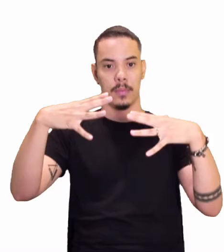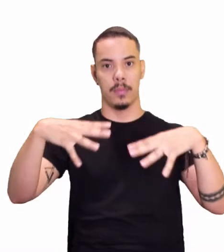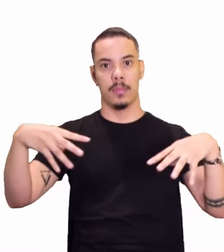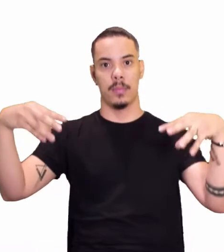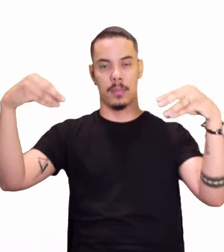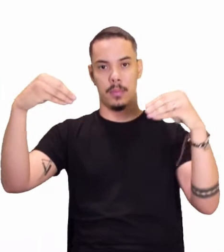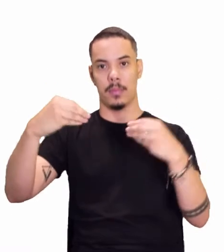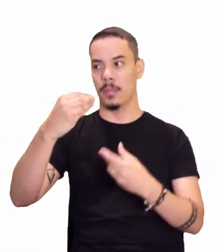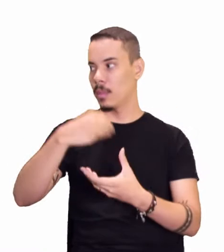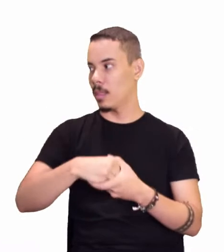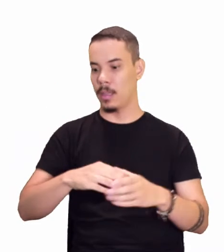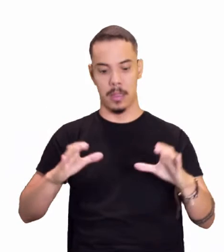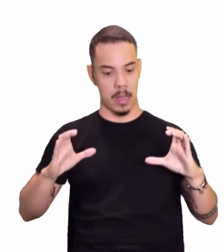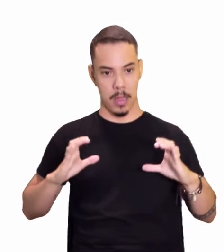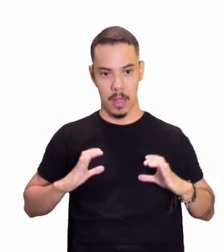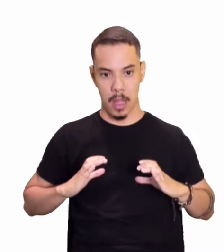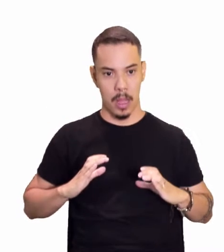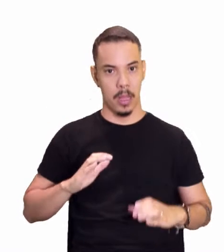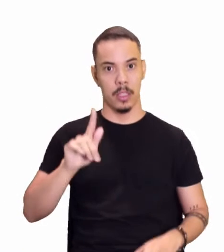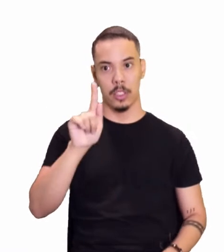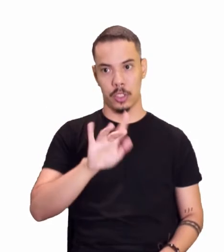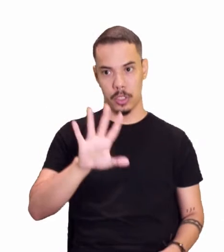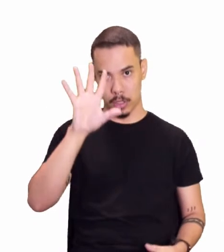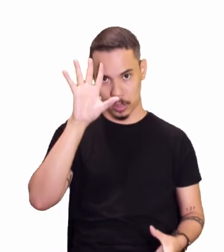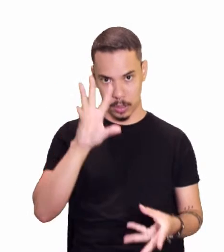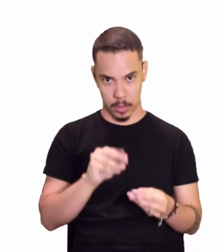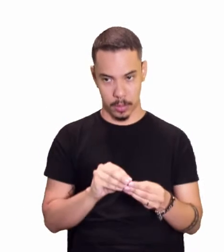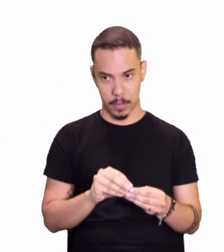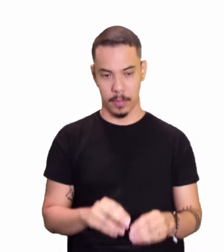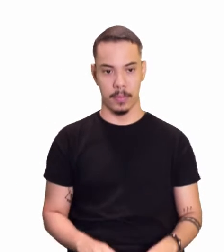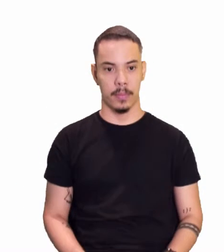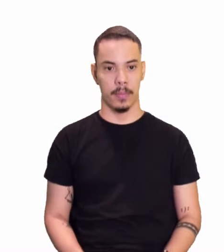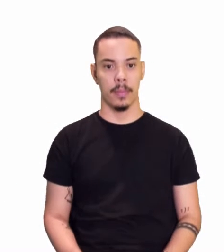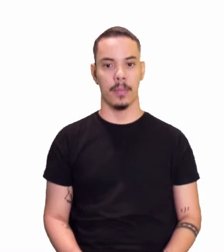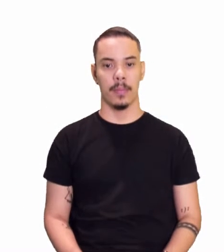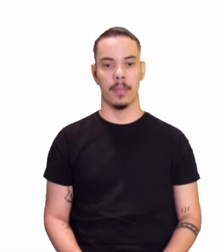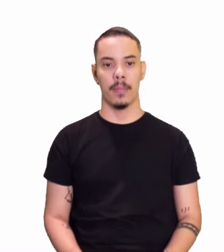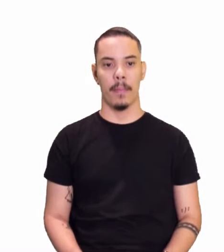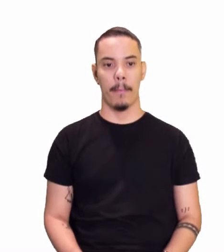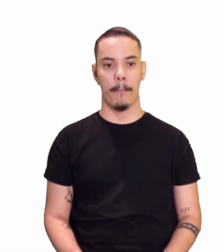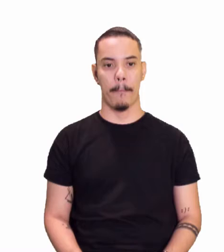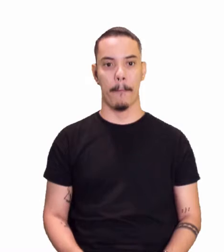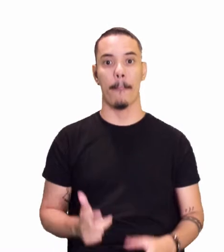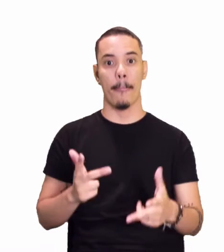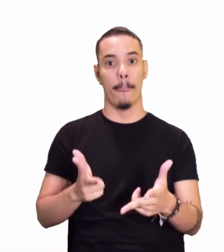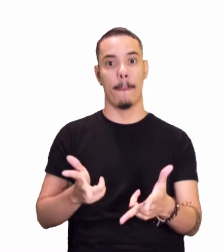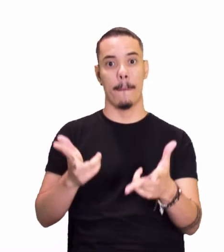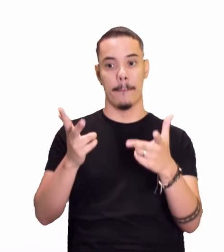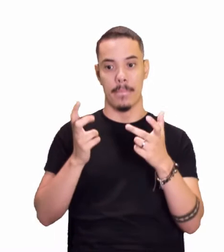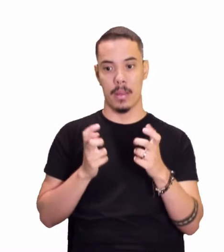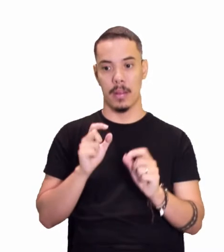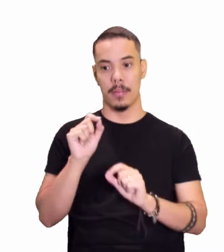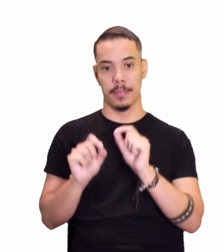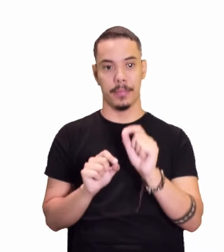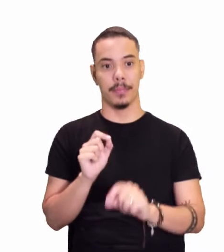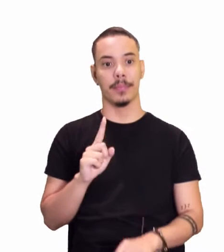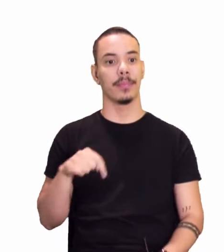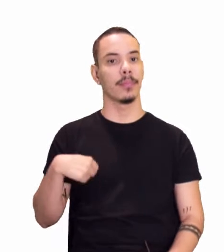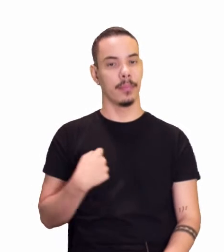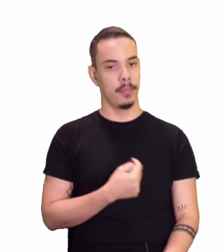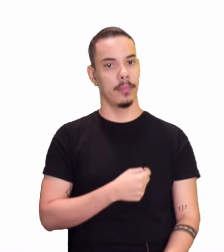no reino, na cidade, no geral. Tá certo? Beleza, então, percebam que nós temos já